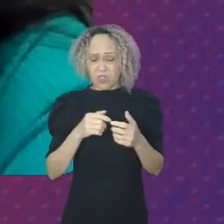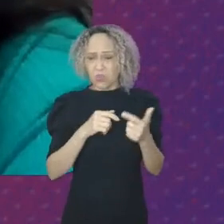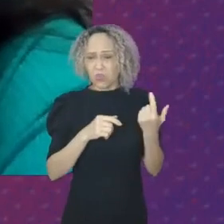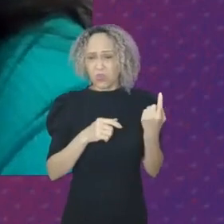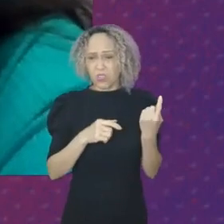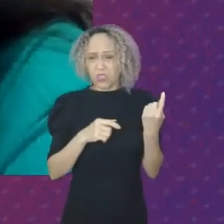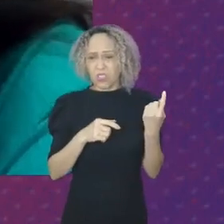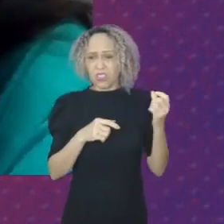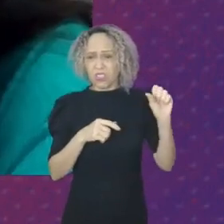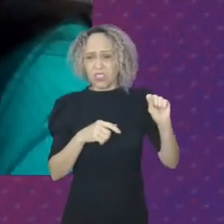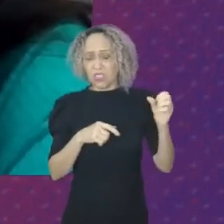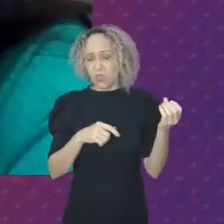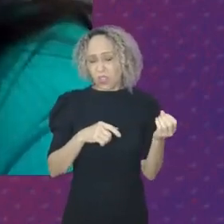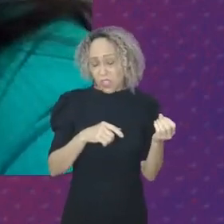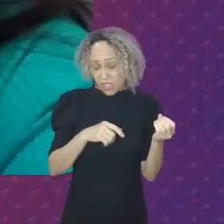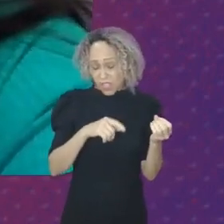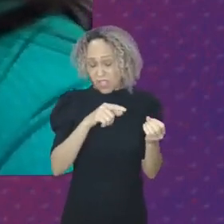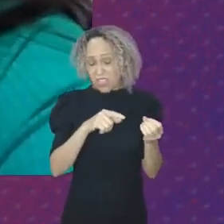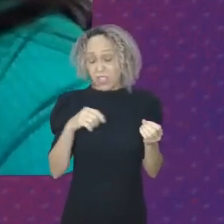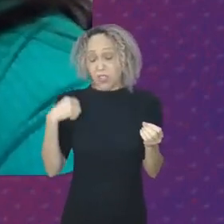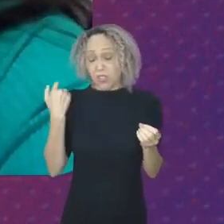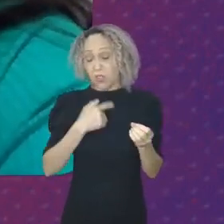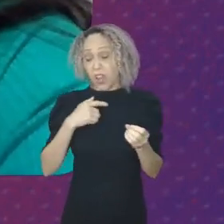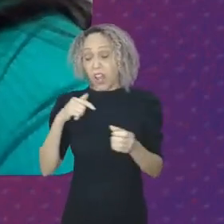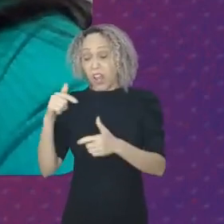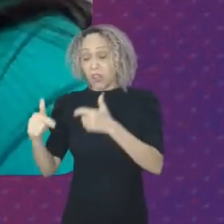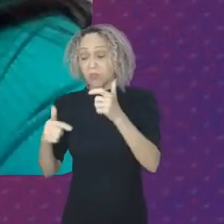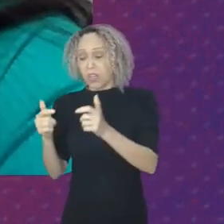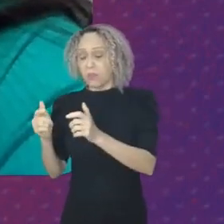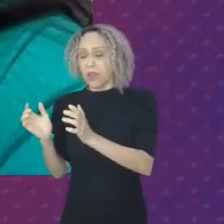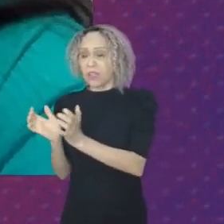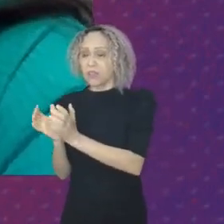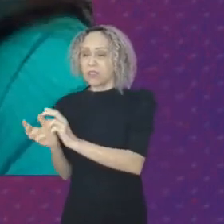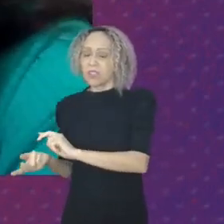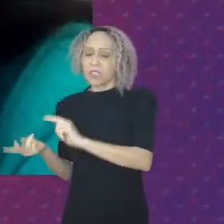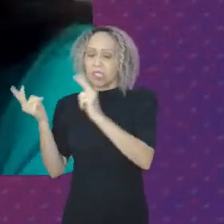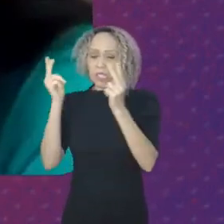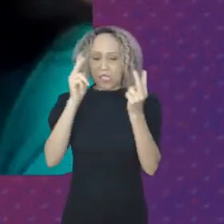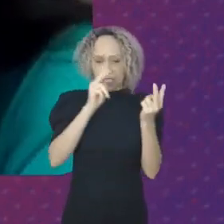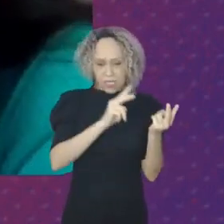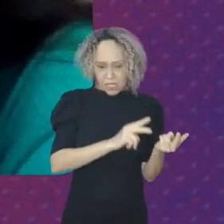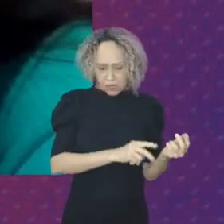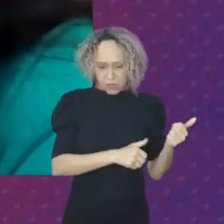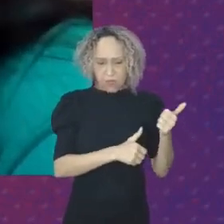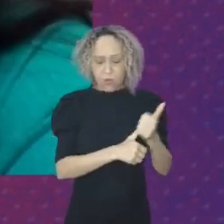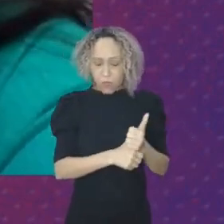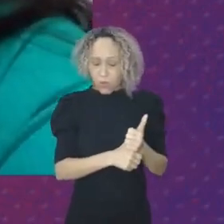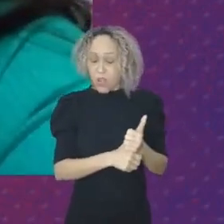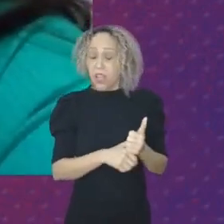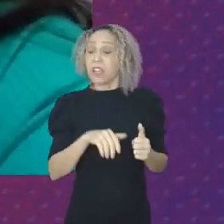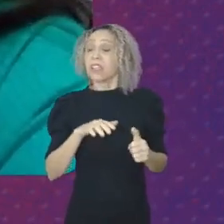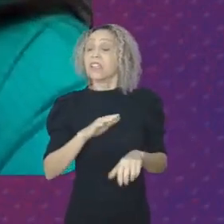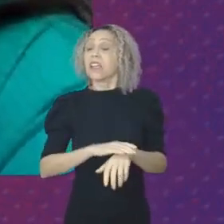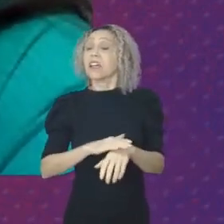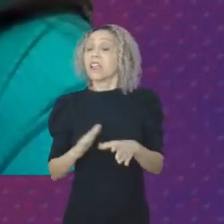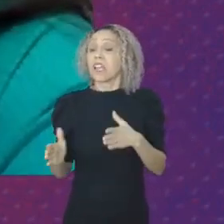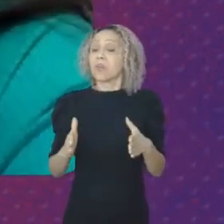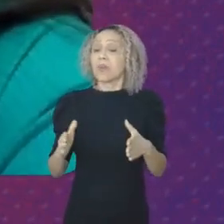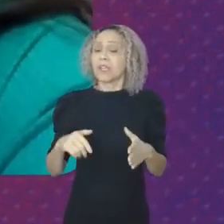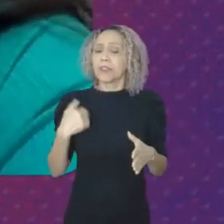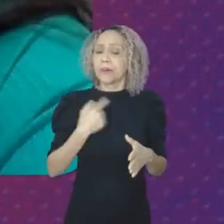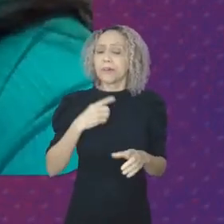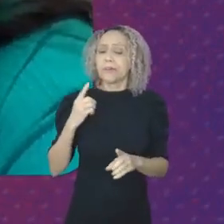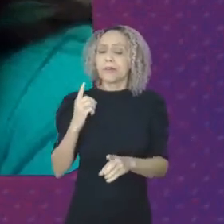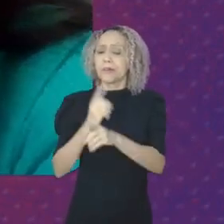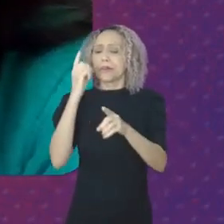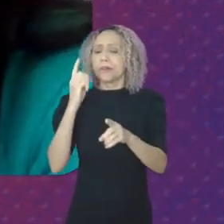já no grupo de transição, nos trabalhos de transição, do governo Bolsonaro, para agora o governo Lula, e a